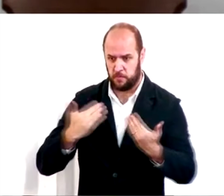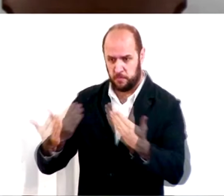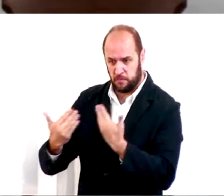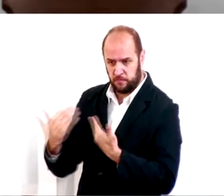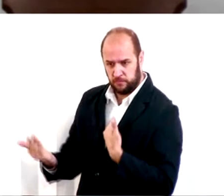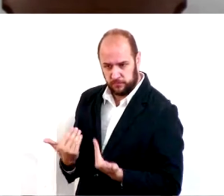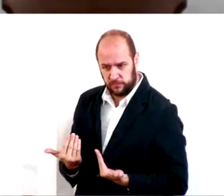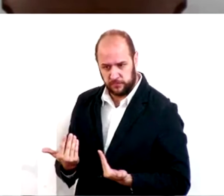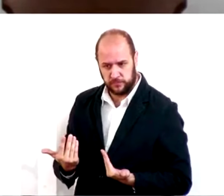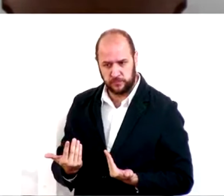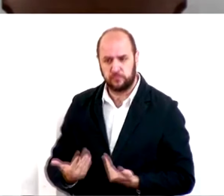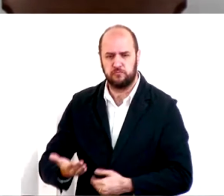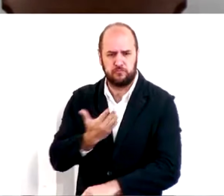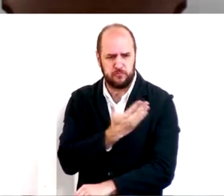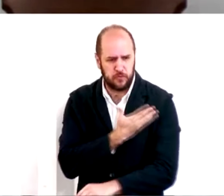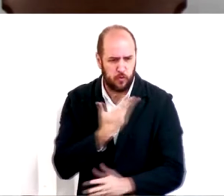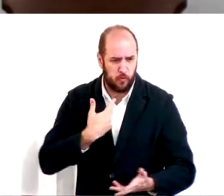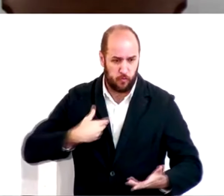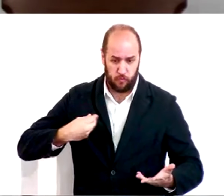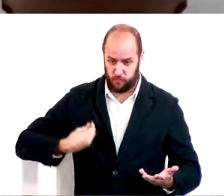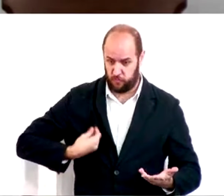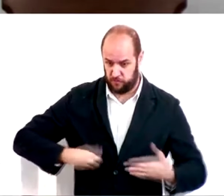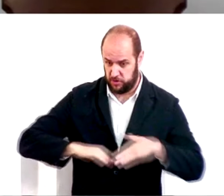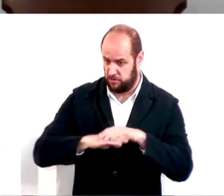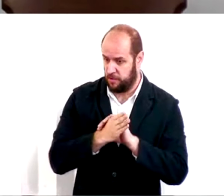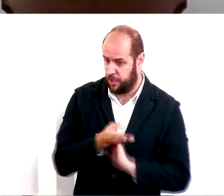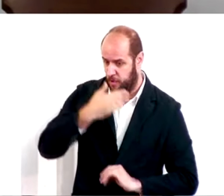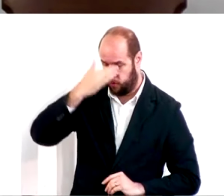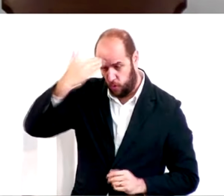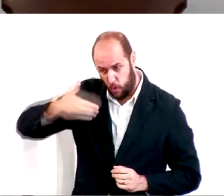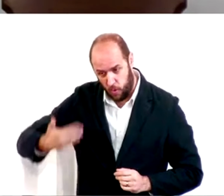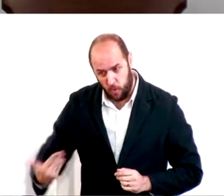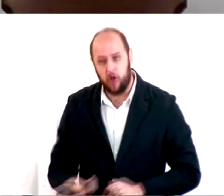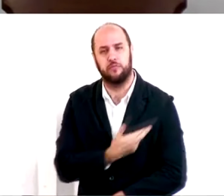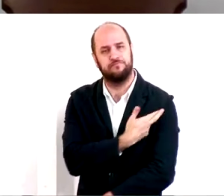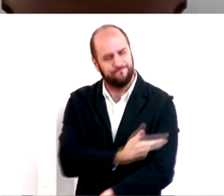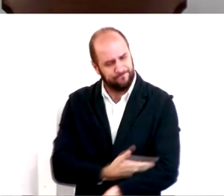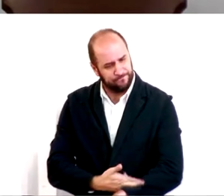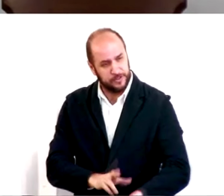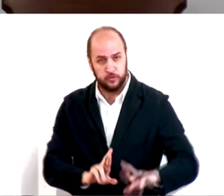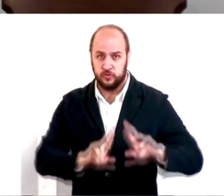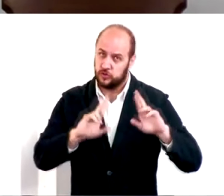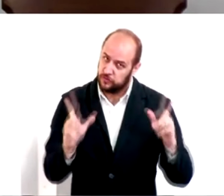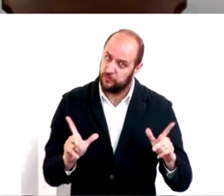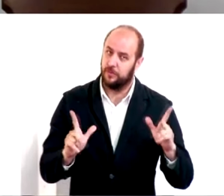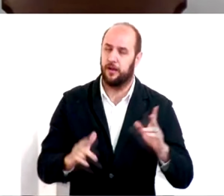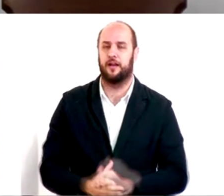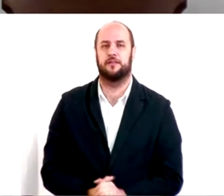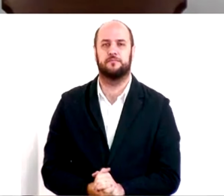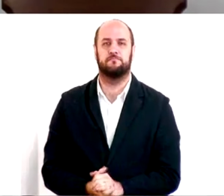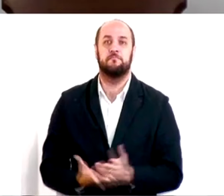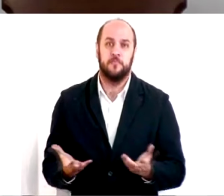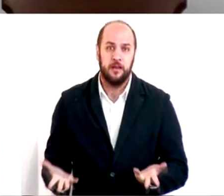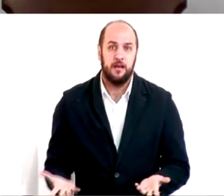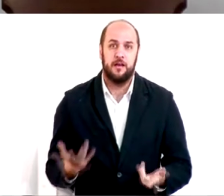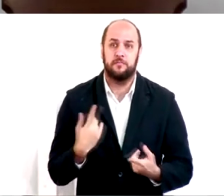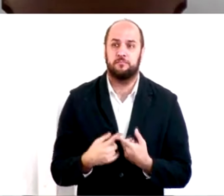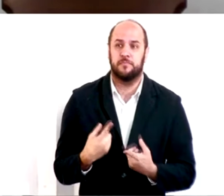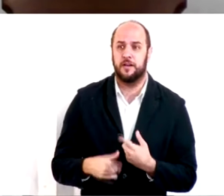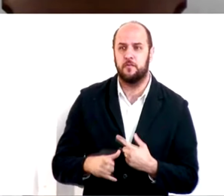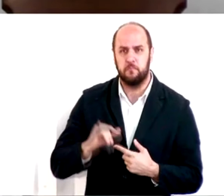com uma prática de honra e de respeito diferente. É por causa disso que essa é uma